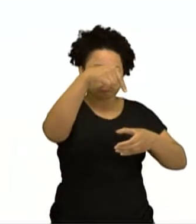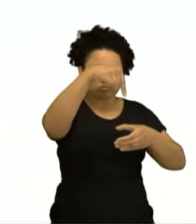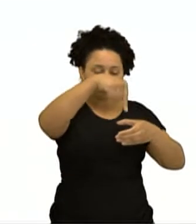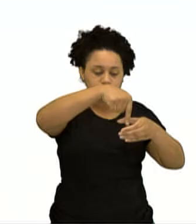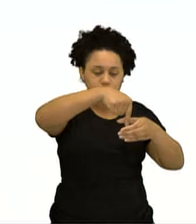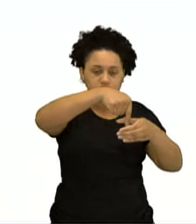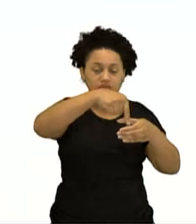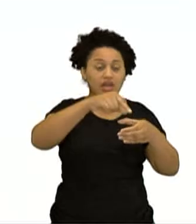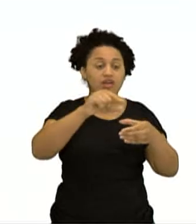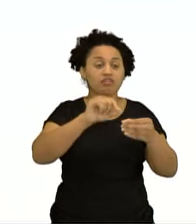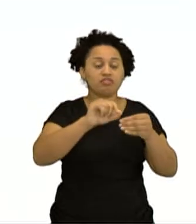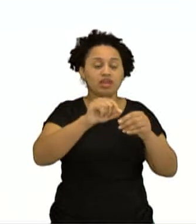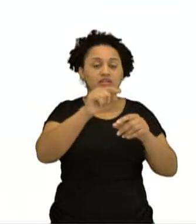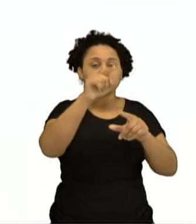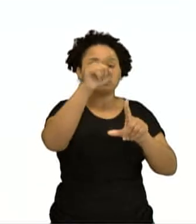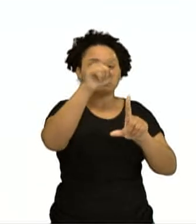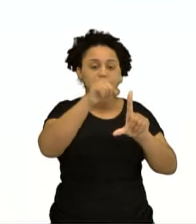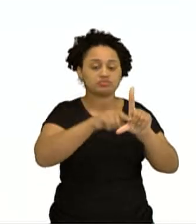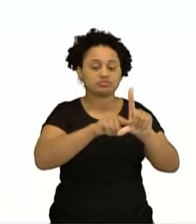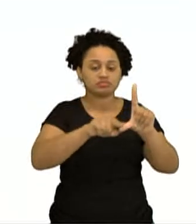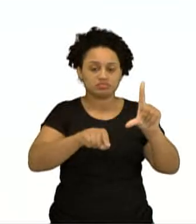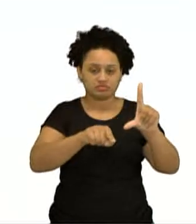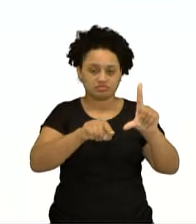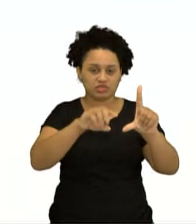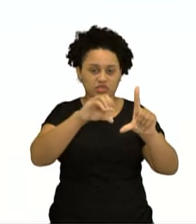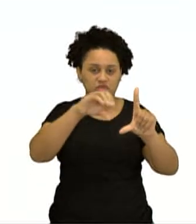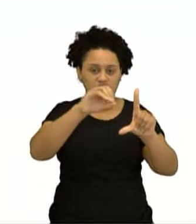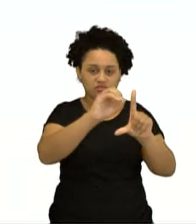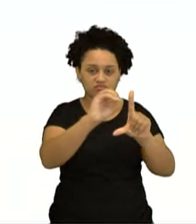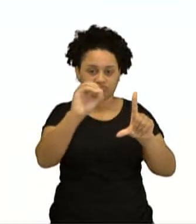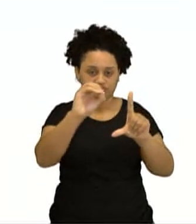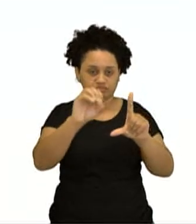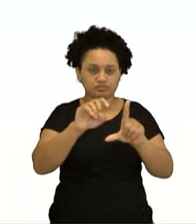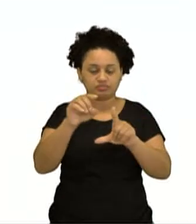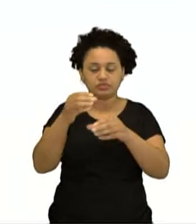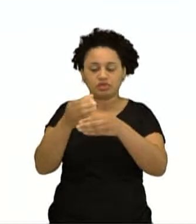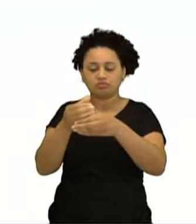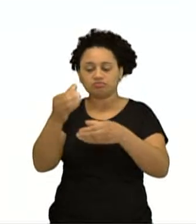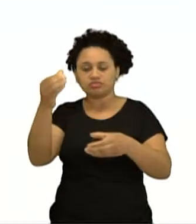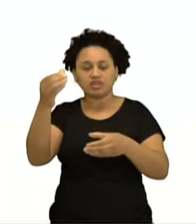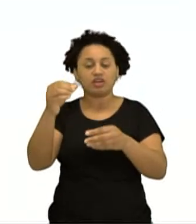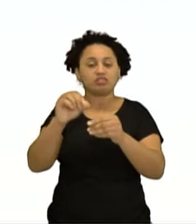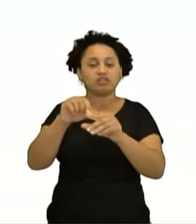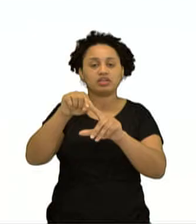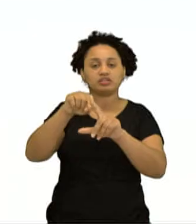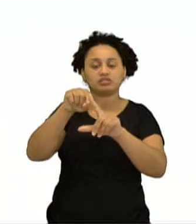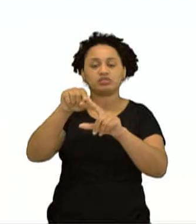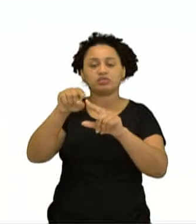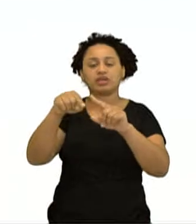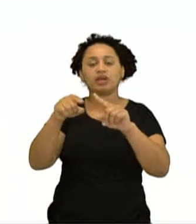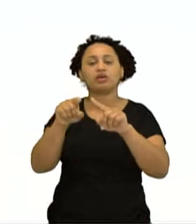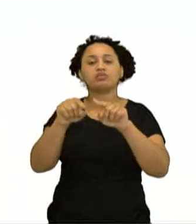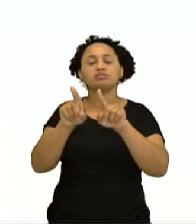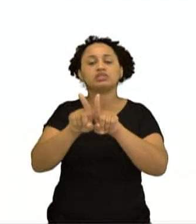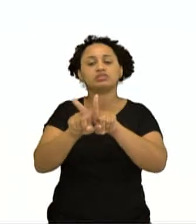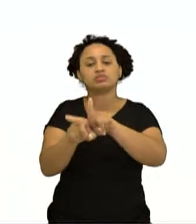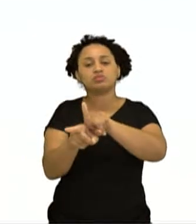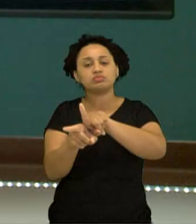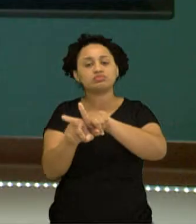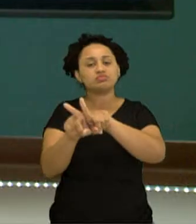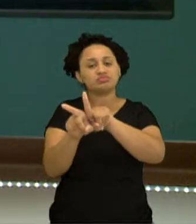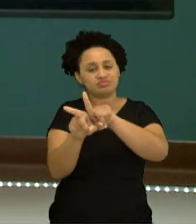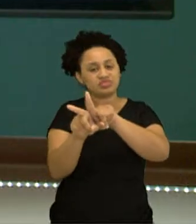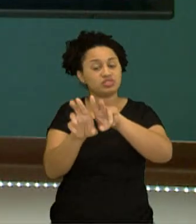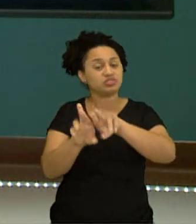vai formar 90 graus e no oblíquo vai formar um ângulo em relação à base, que vai ser diferente de